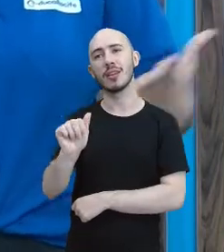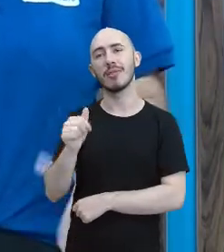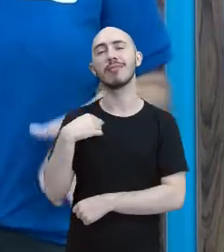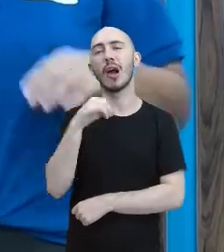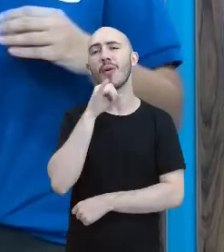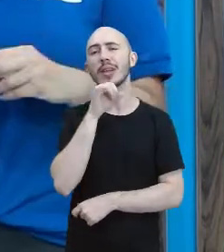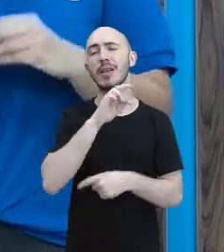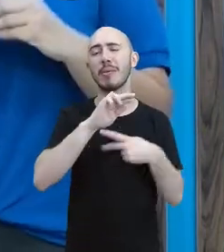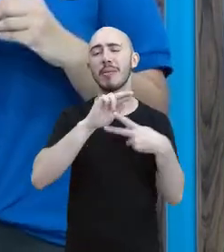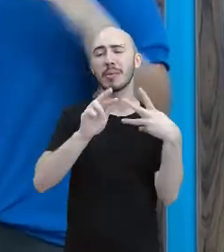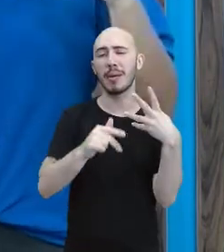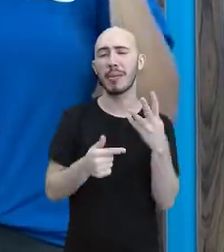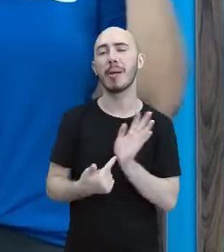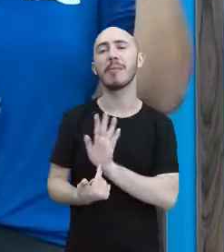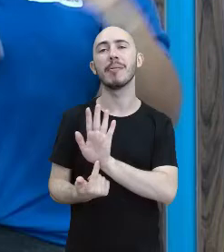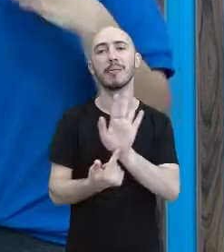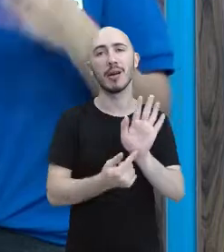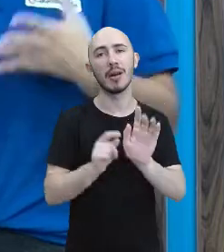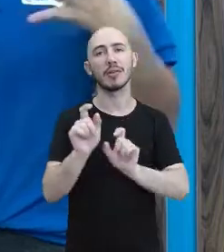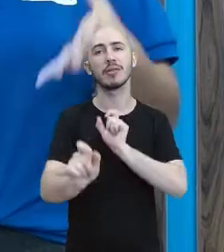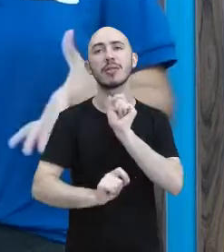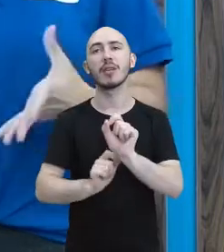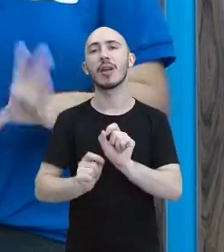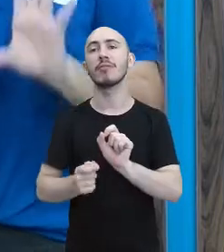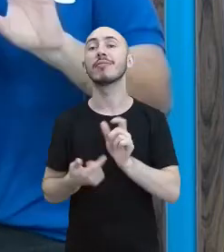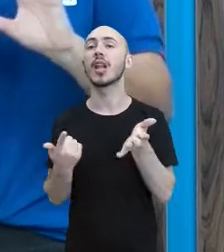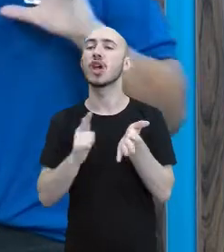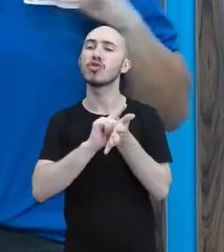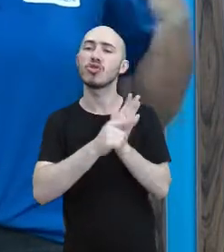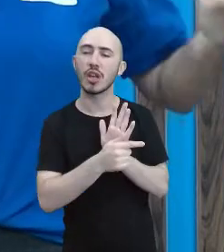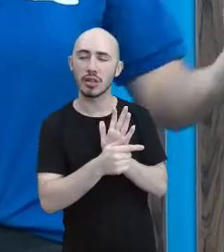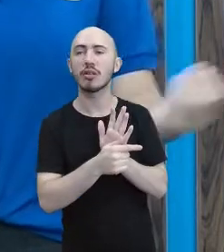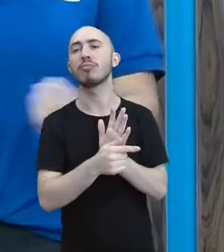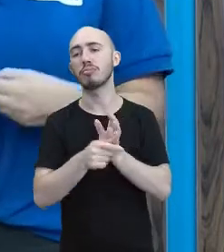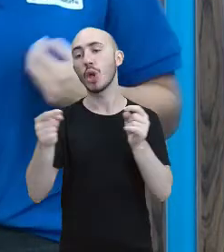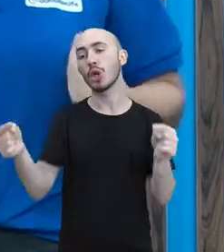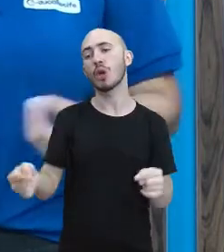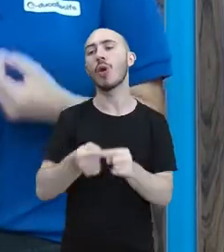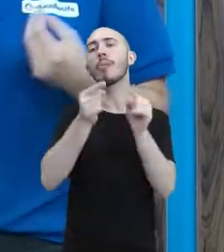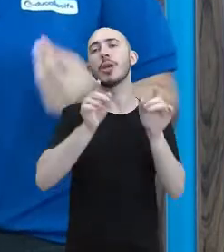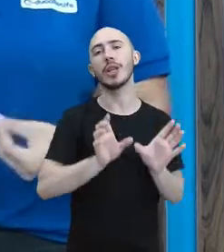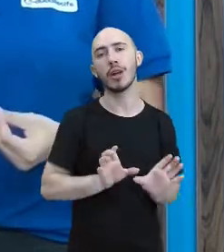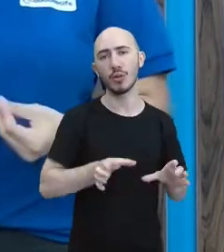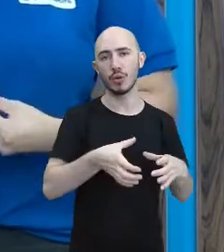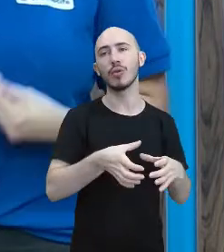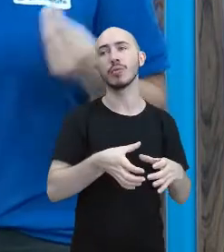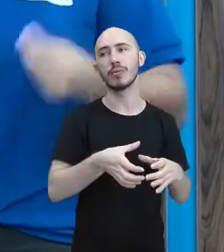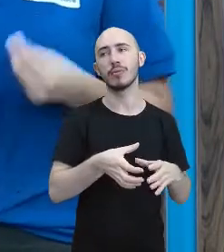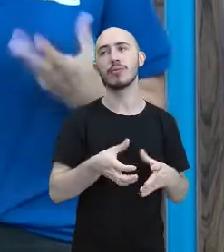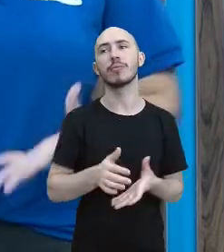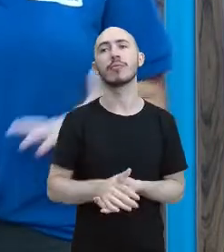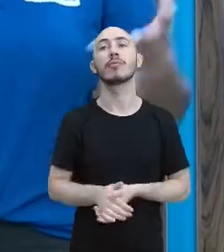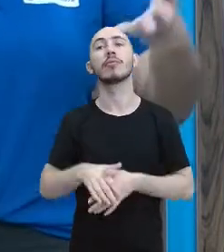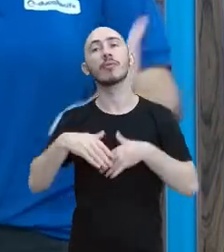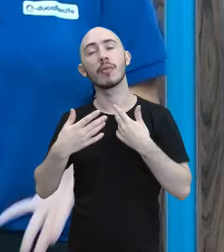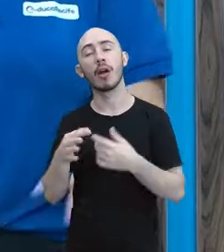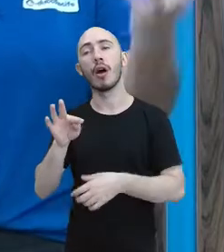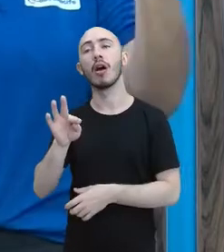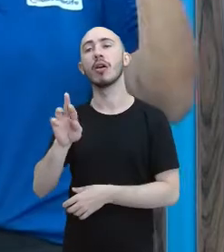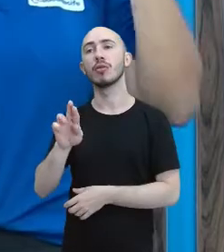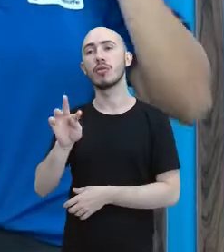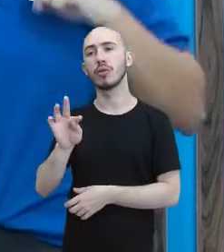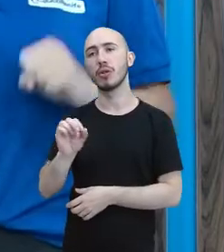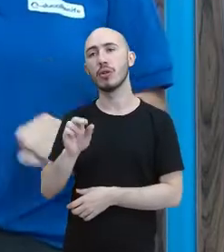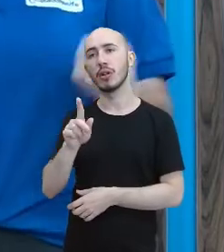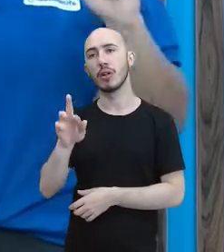exemplos, eu tenho trazido aqui gêneros que pertencem a esse agrupamento textual. O tutorial pertence a